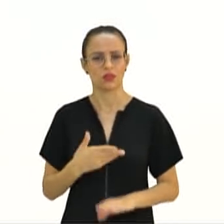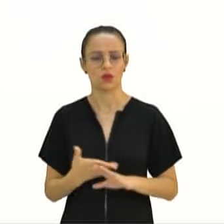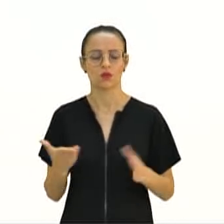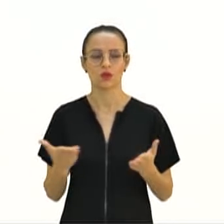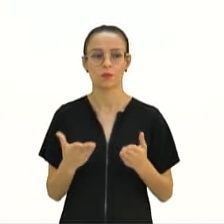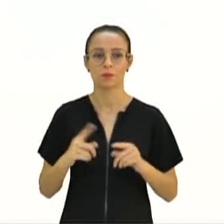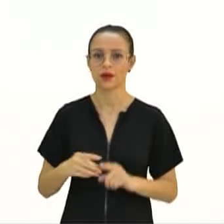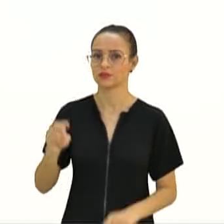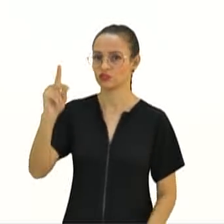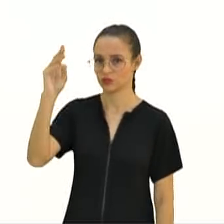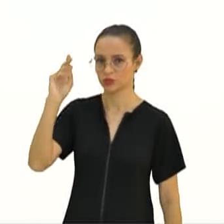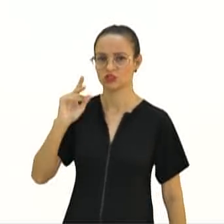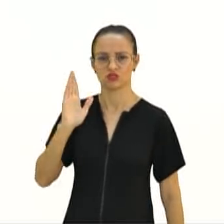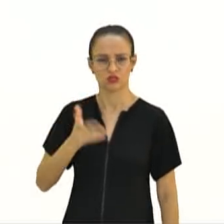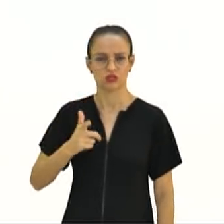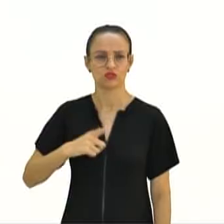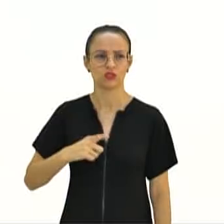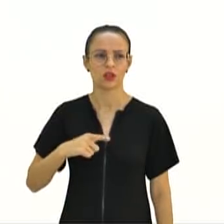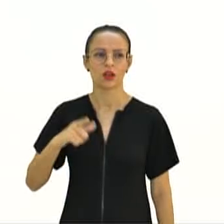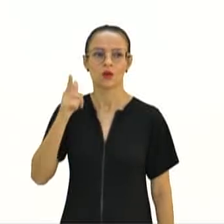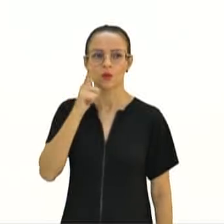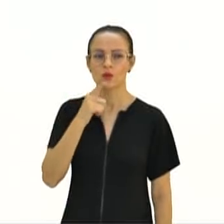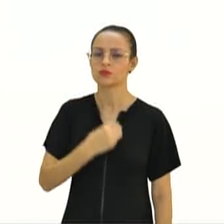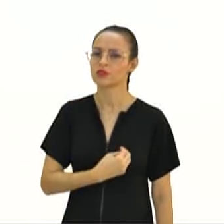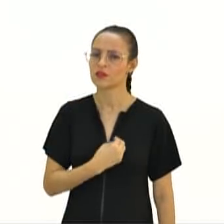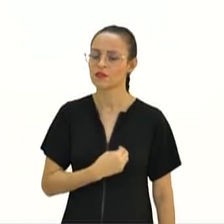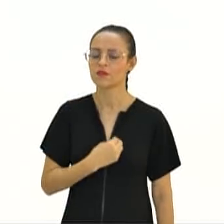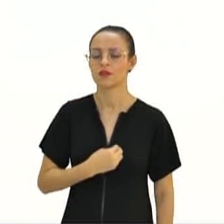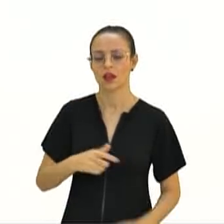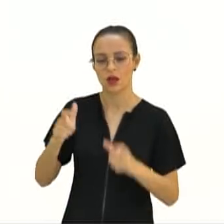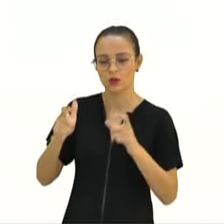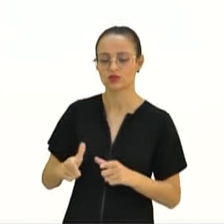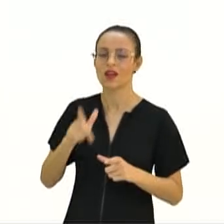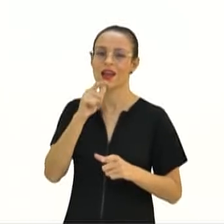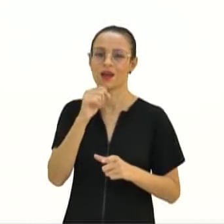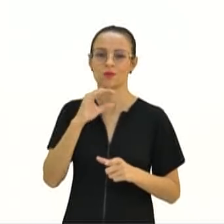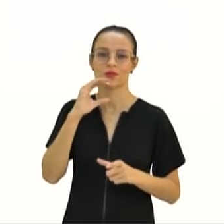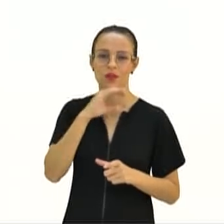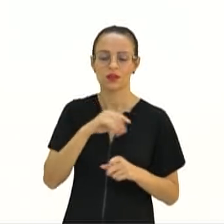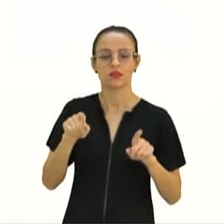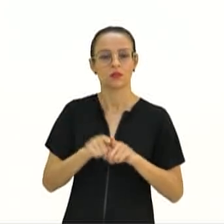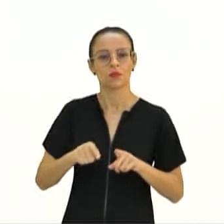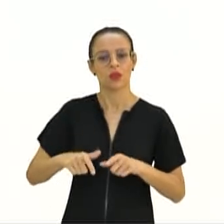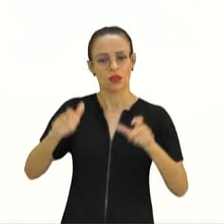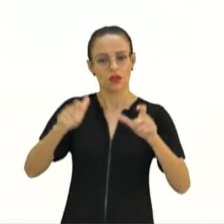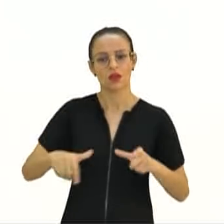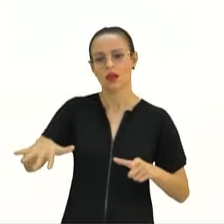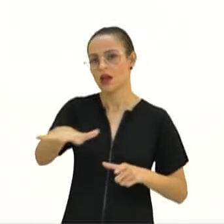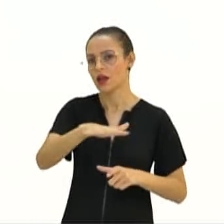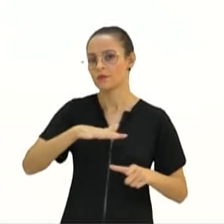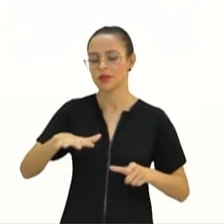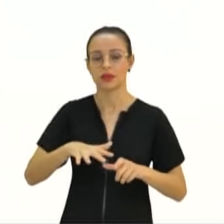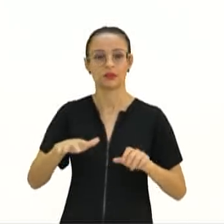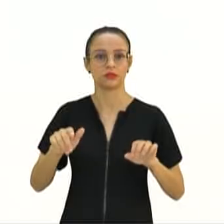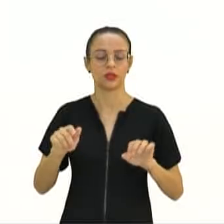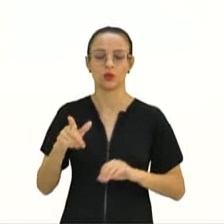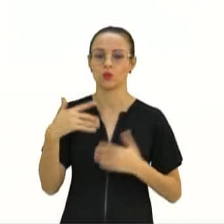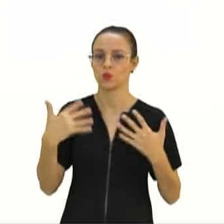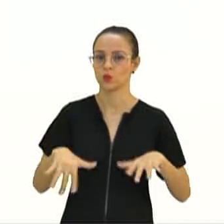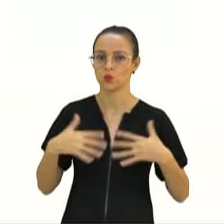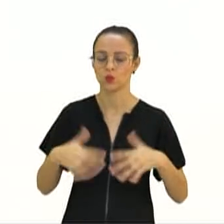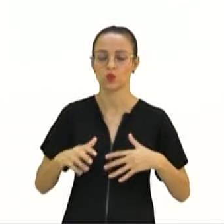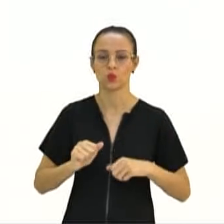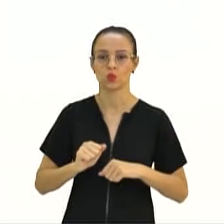mas já existiam naquela época, que conseguem viver em fontes de água quente, como aqui um exemplo, e ambientes bastante ácidos, extremos, né? Ou seja,